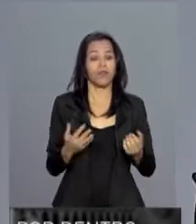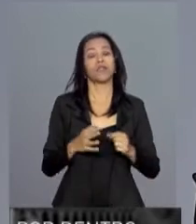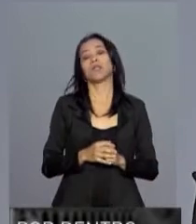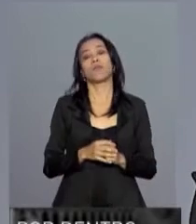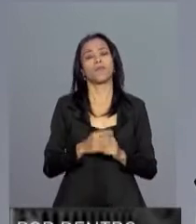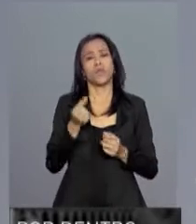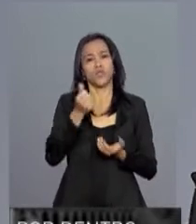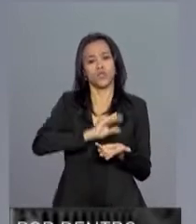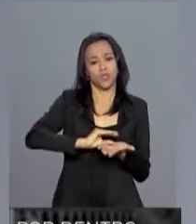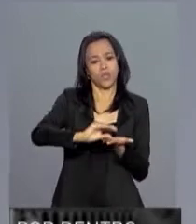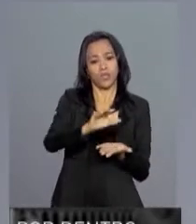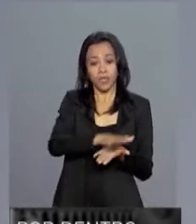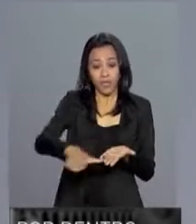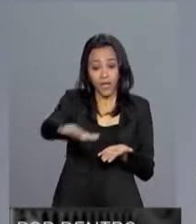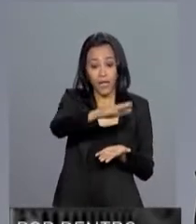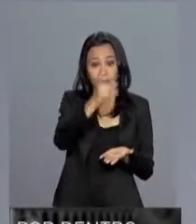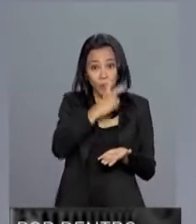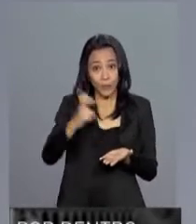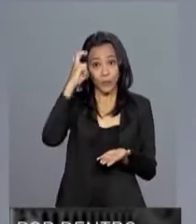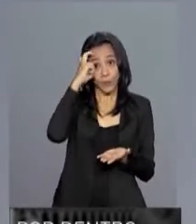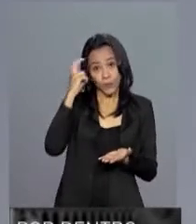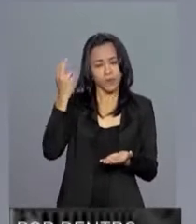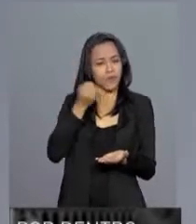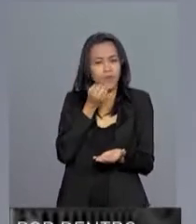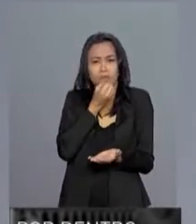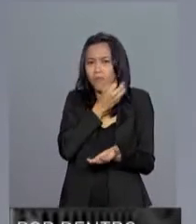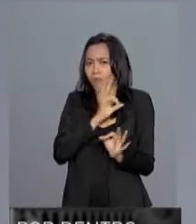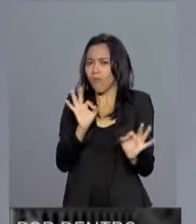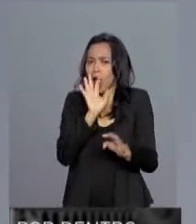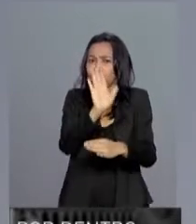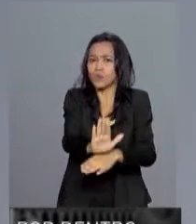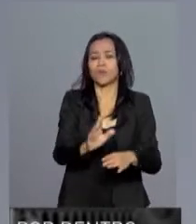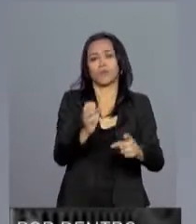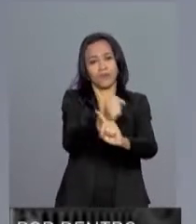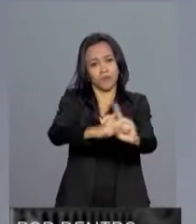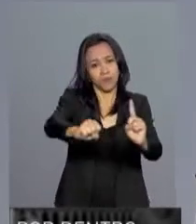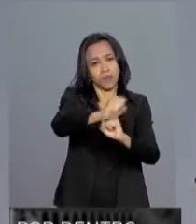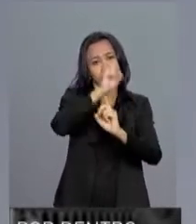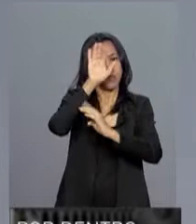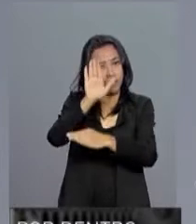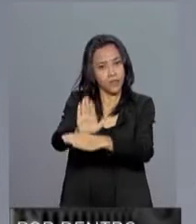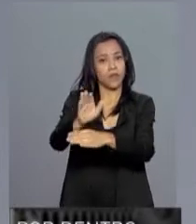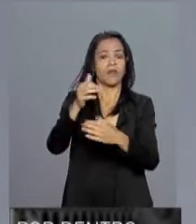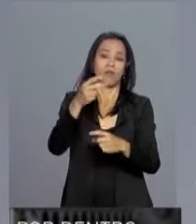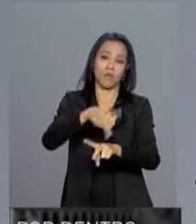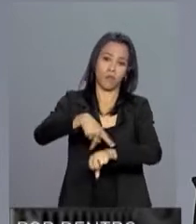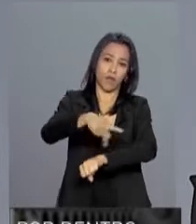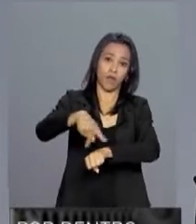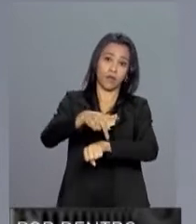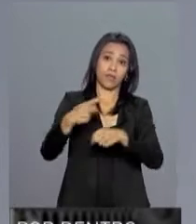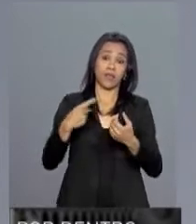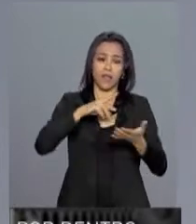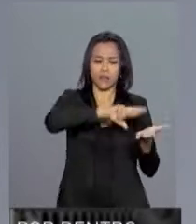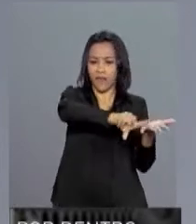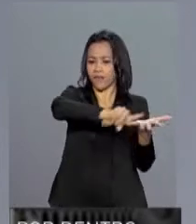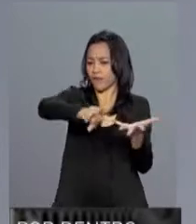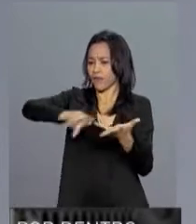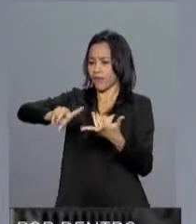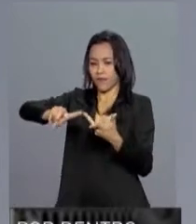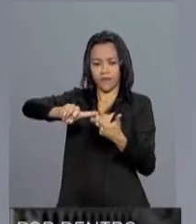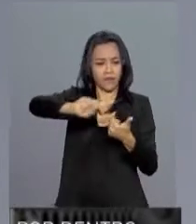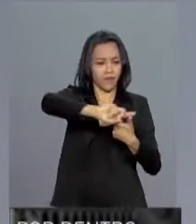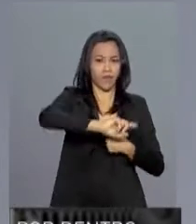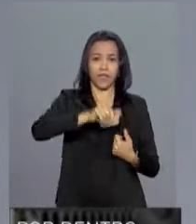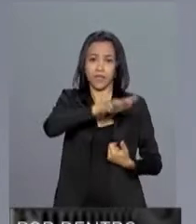uma espécie de ganha ganha para a sociedade e para o país as atividades culturais e criativas são ativos